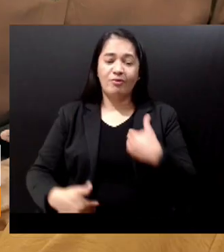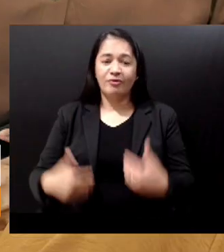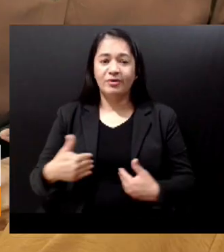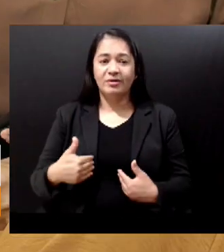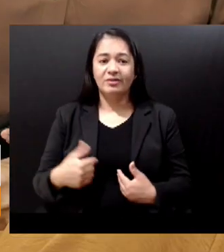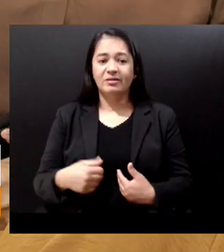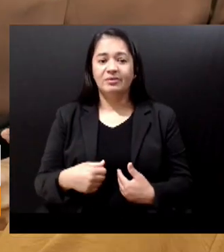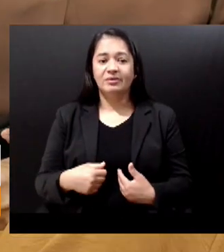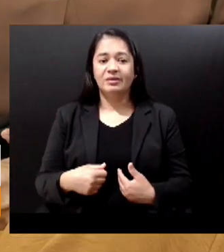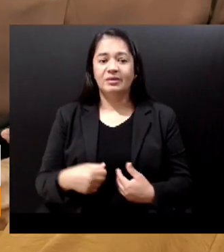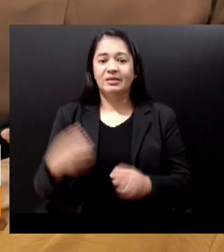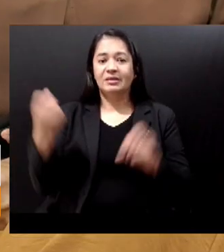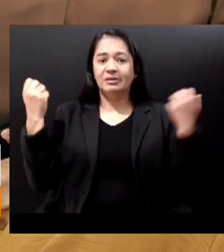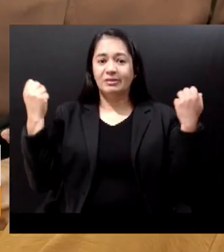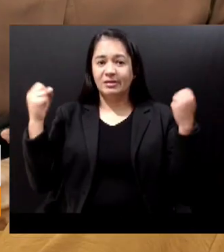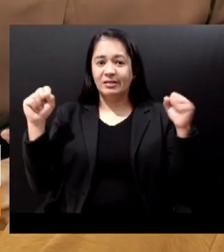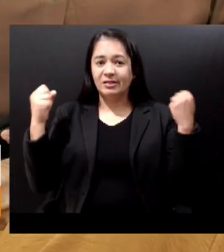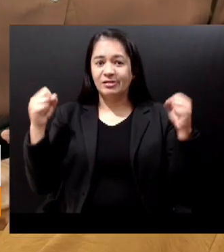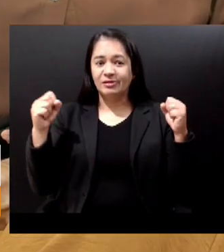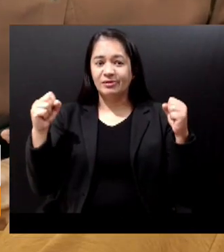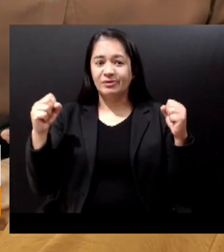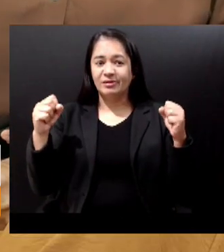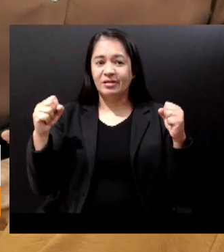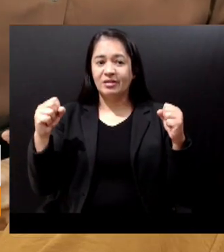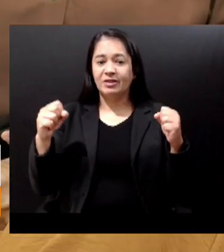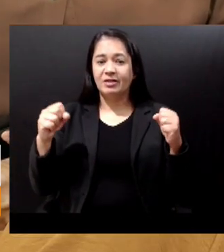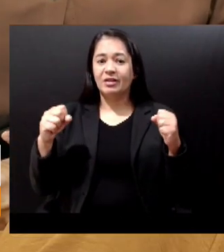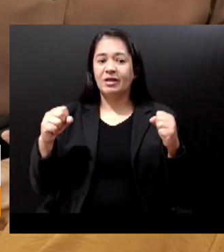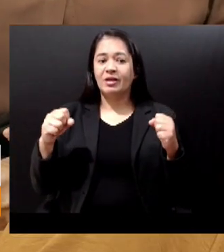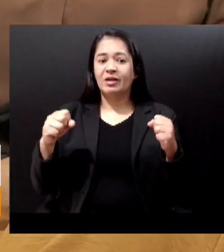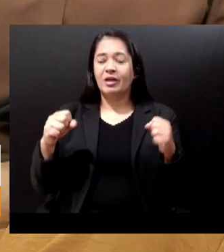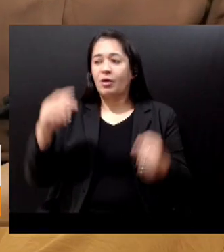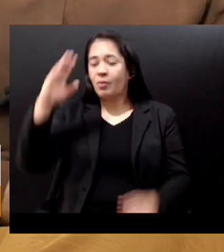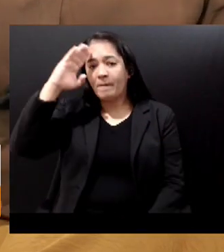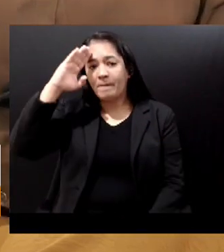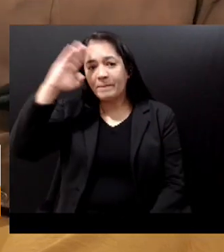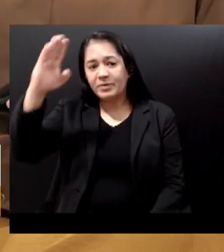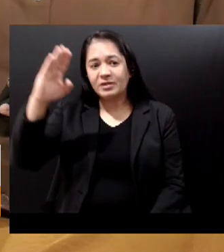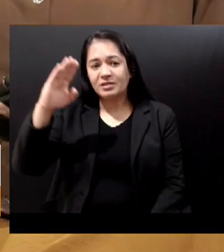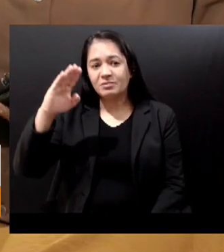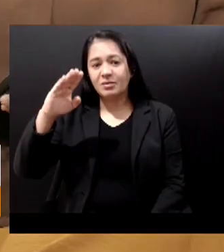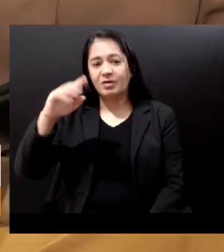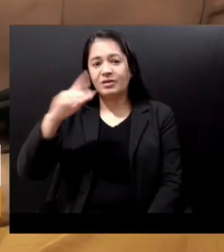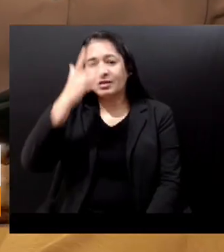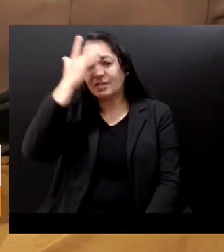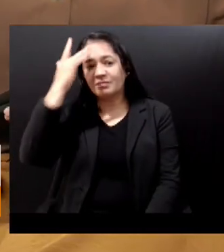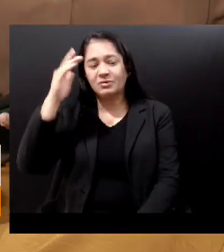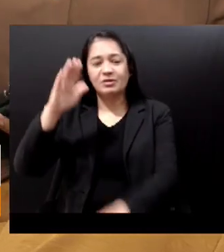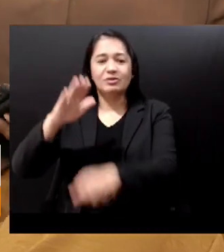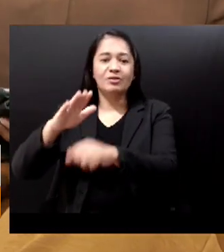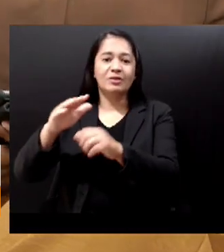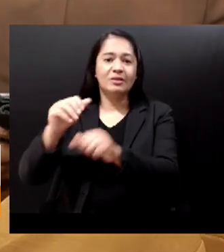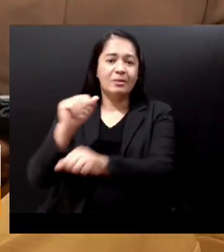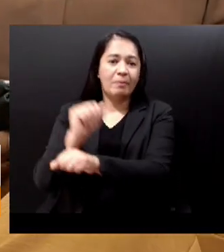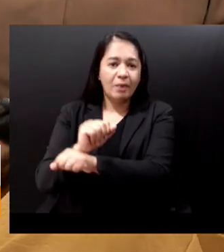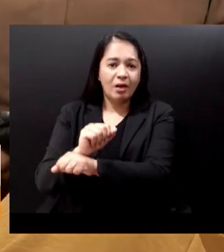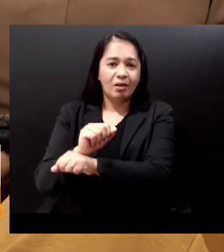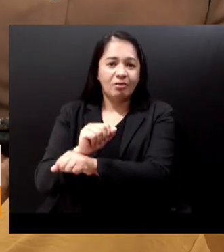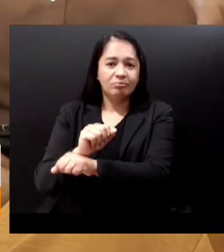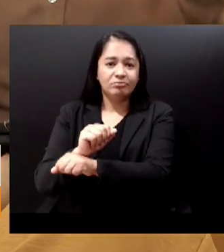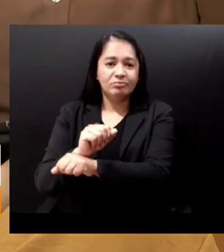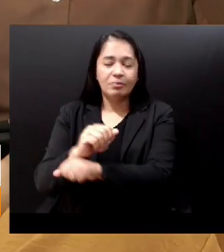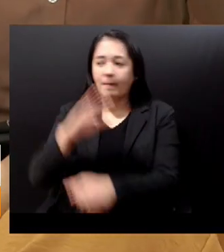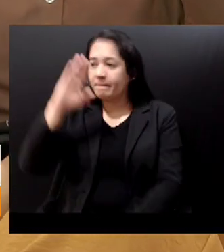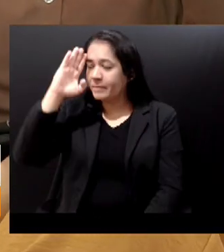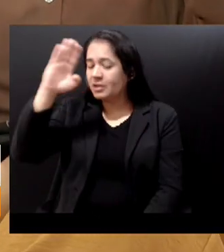física, ele é um dos que fazem um dos principais pontos que fazem as pessoas não fazerem. Exato. Principalmente quando as pessoas tentam